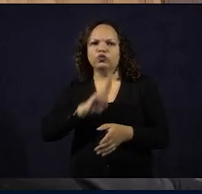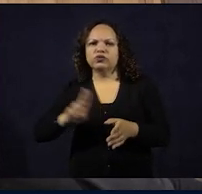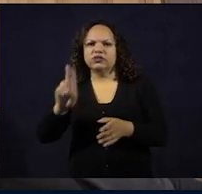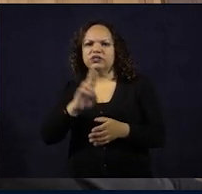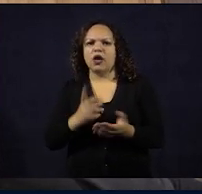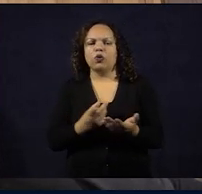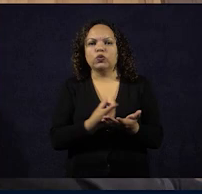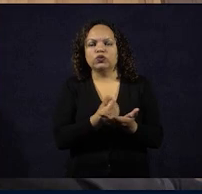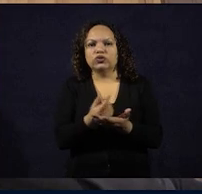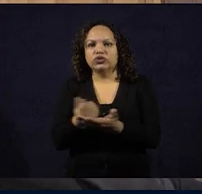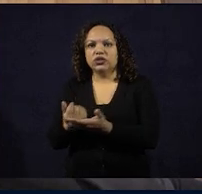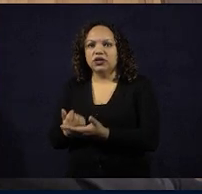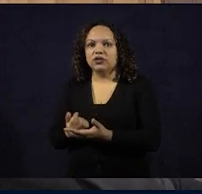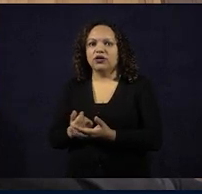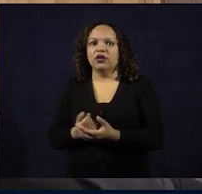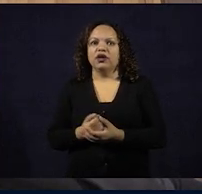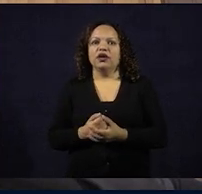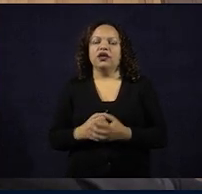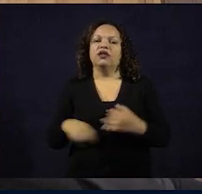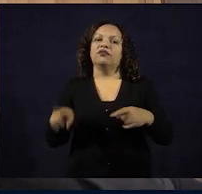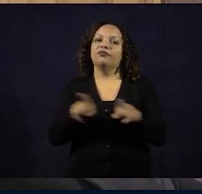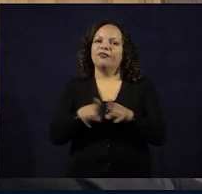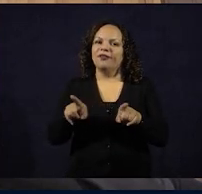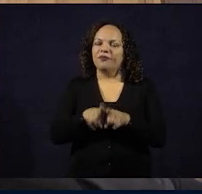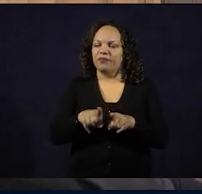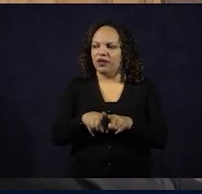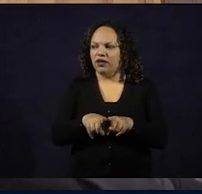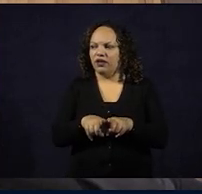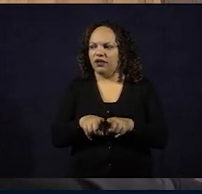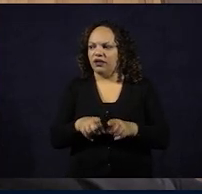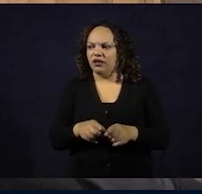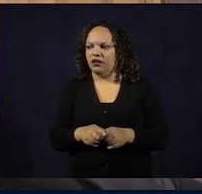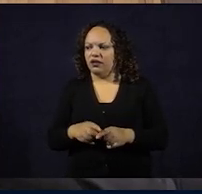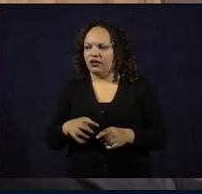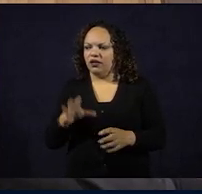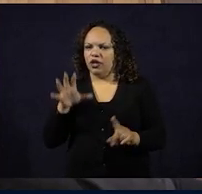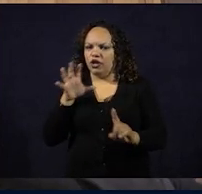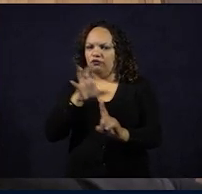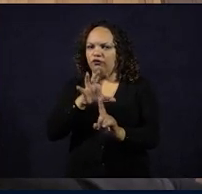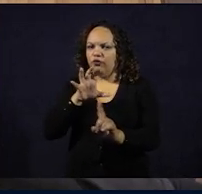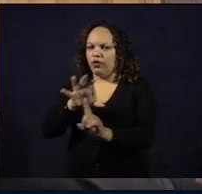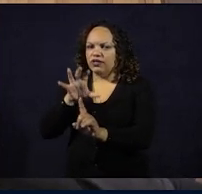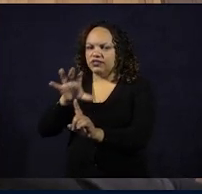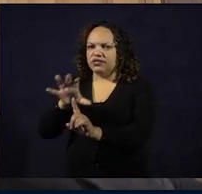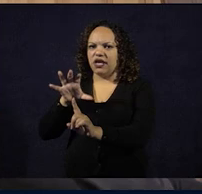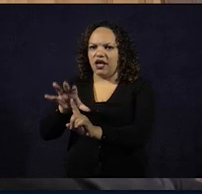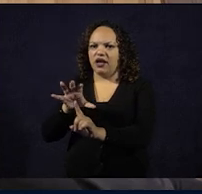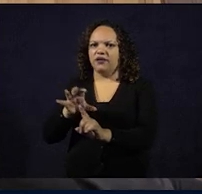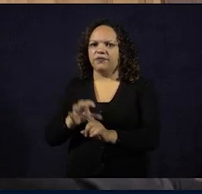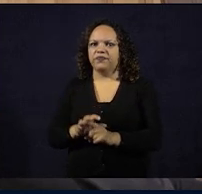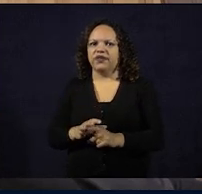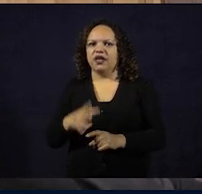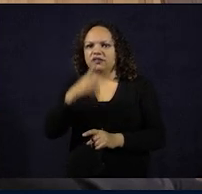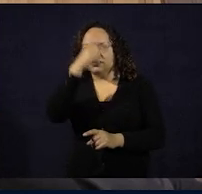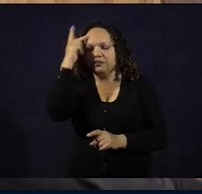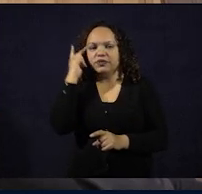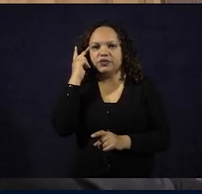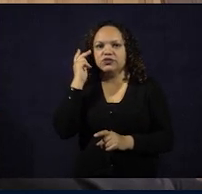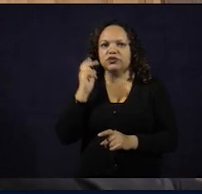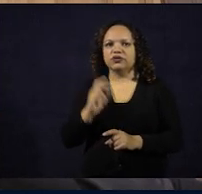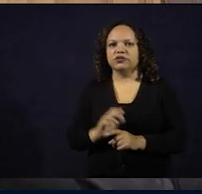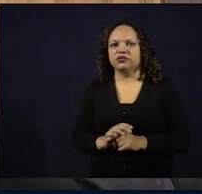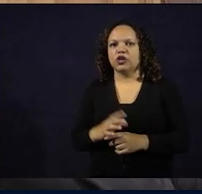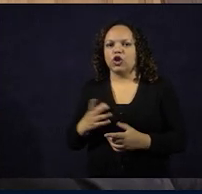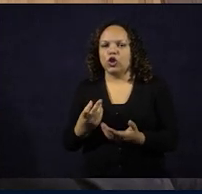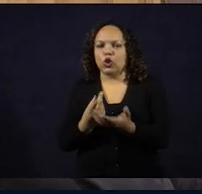e uma capacidade convencimento ao investidor eu acho que no nosso IPO Teve muita